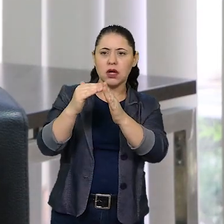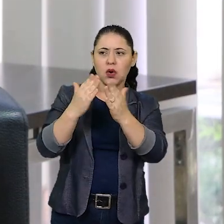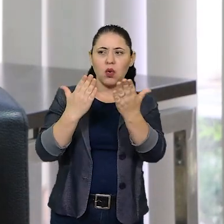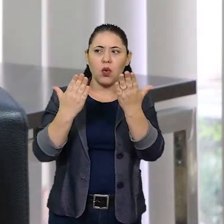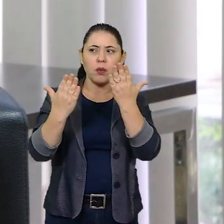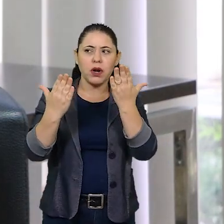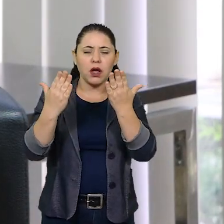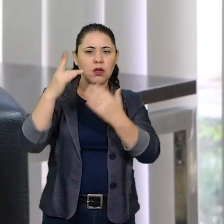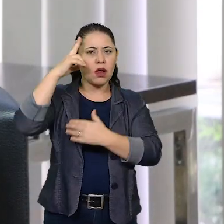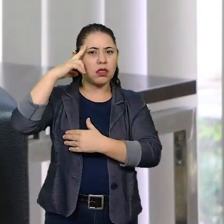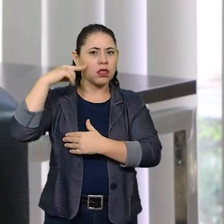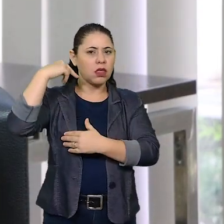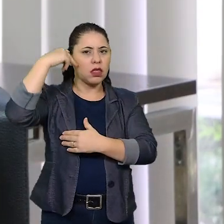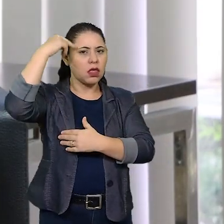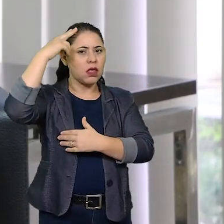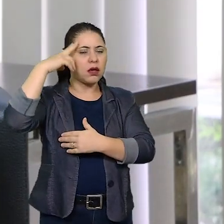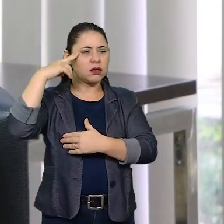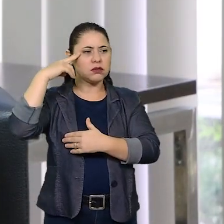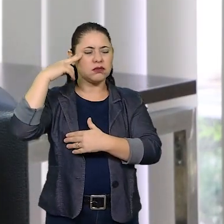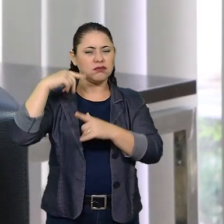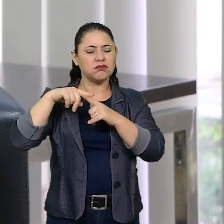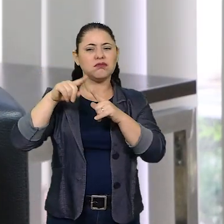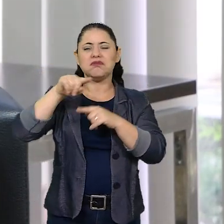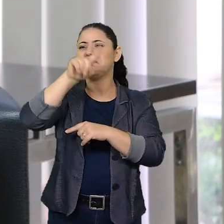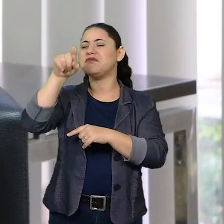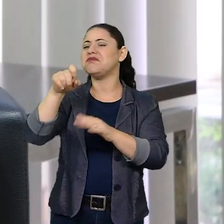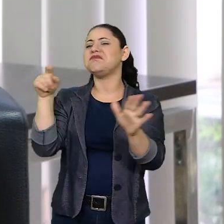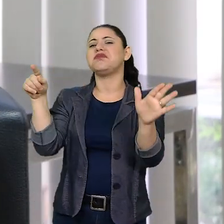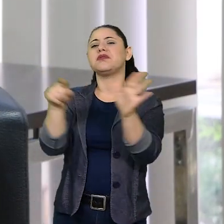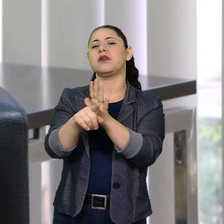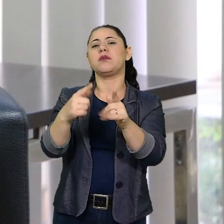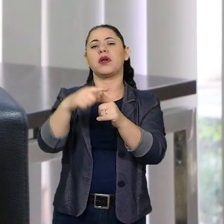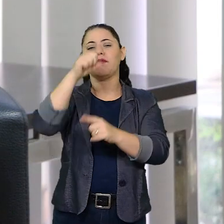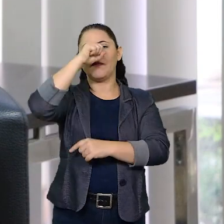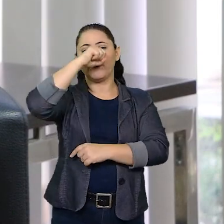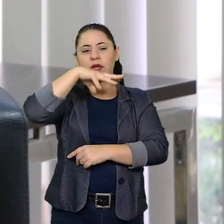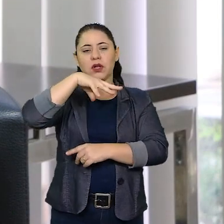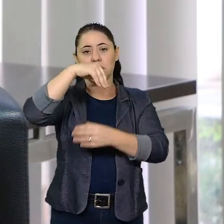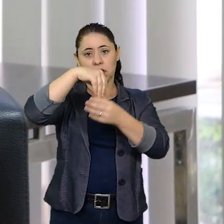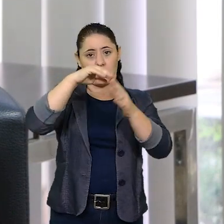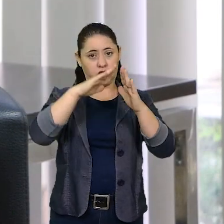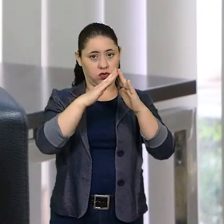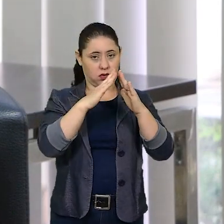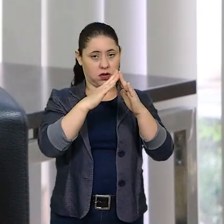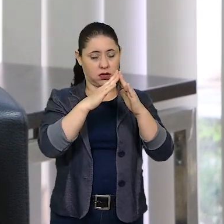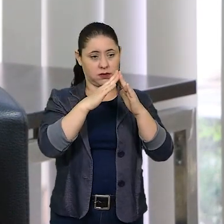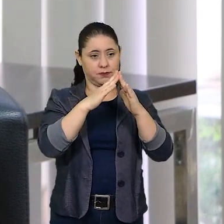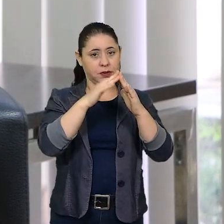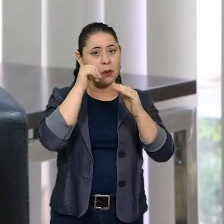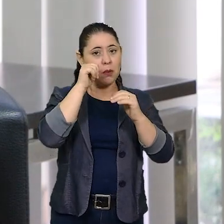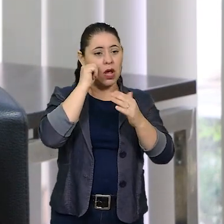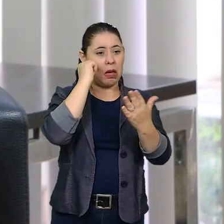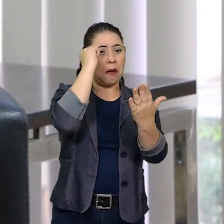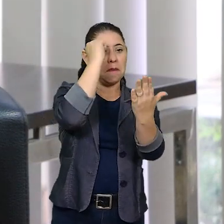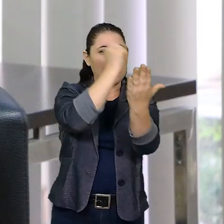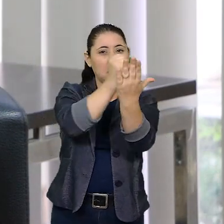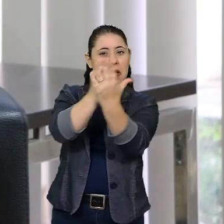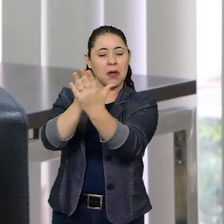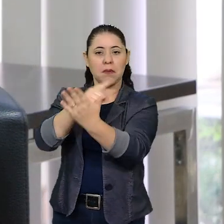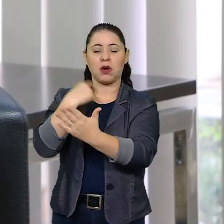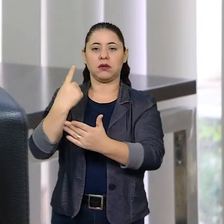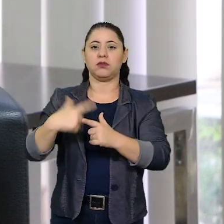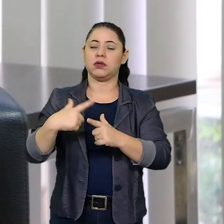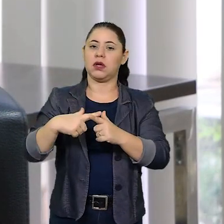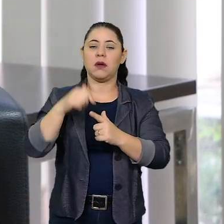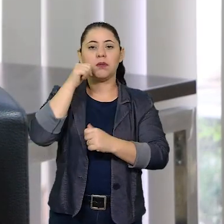Eu sempre questiono esse número, porque, por exemplo, na violência doméstica, e no feminicídio,